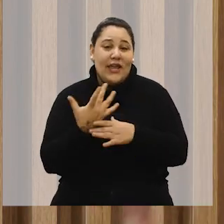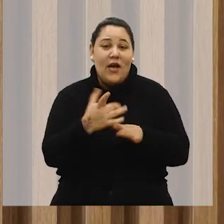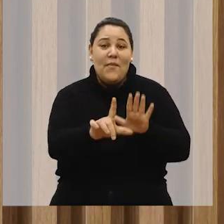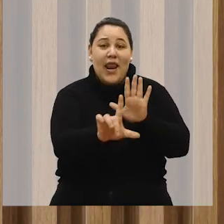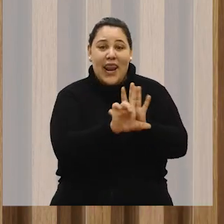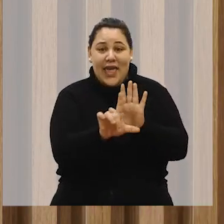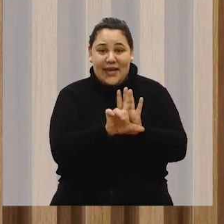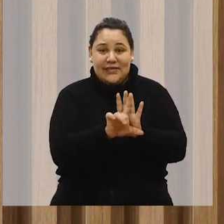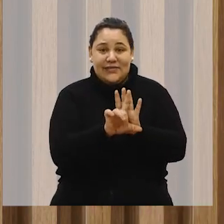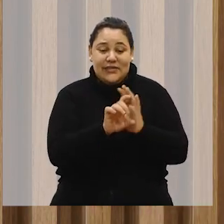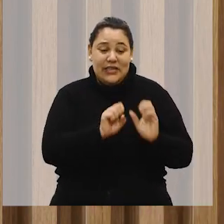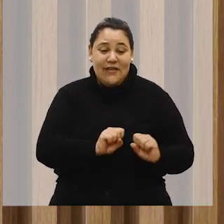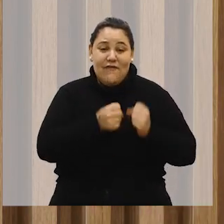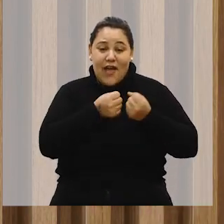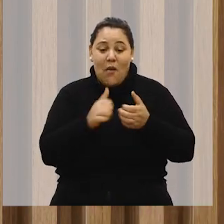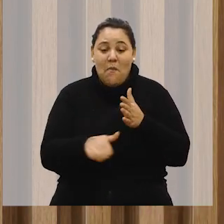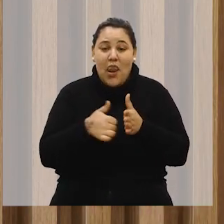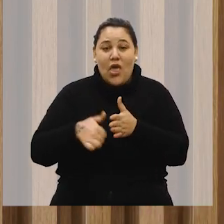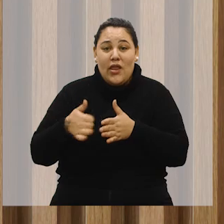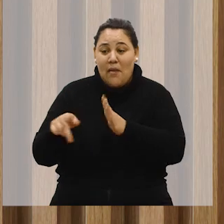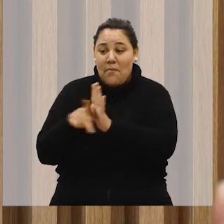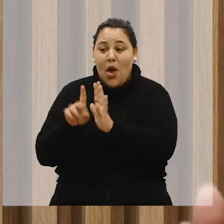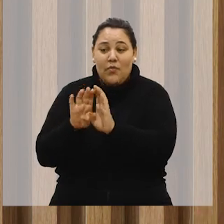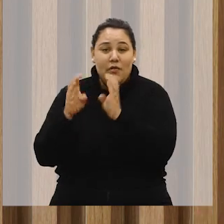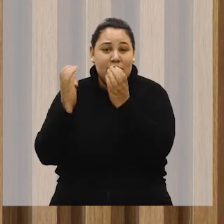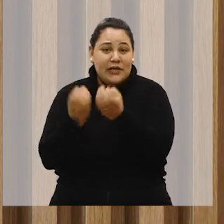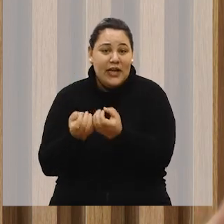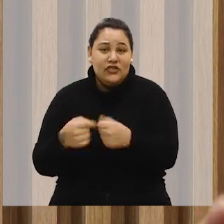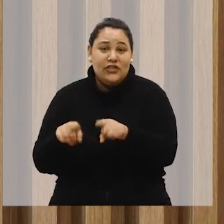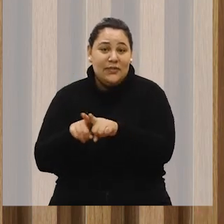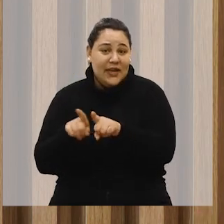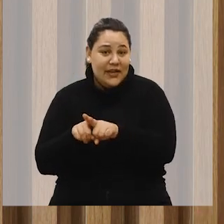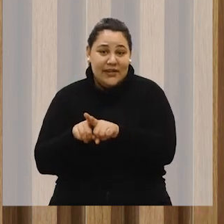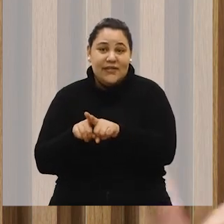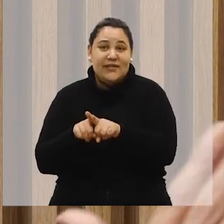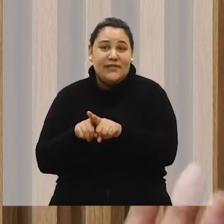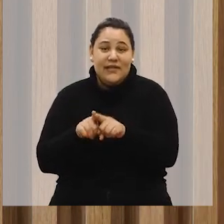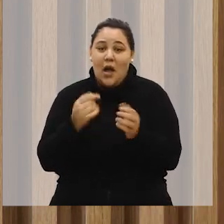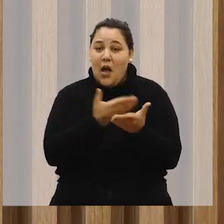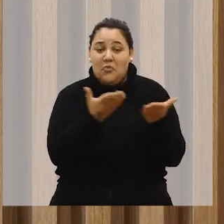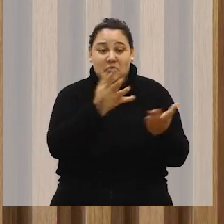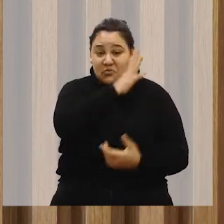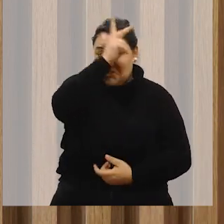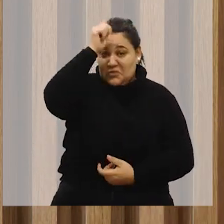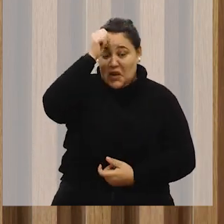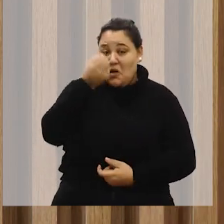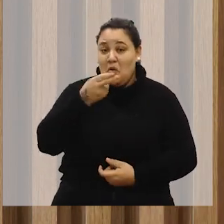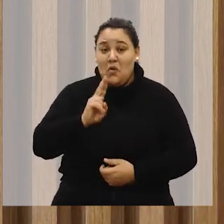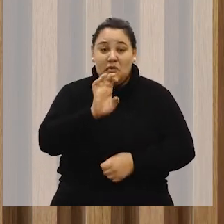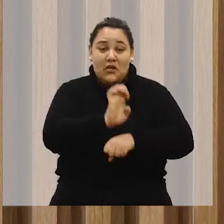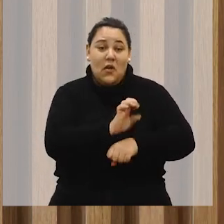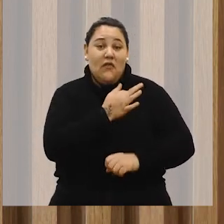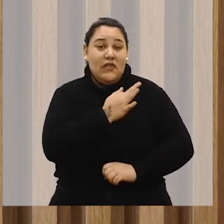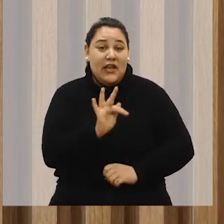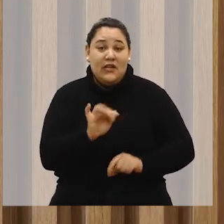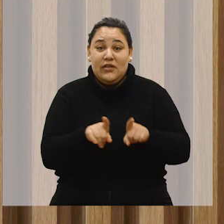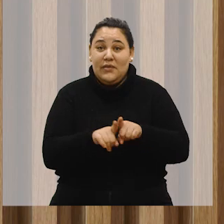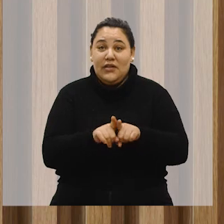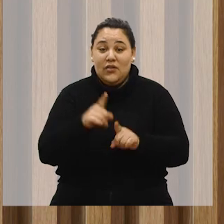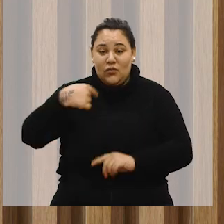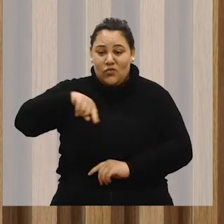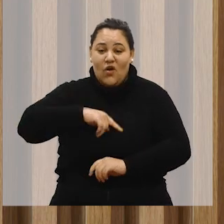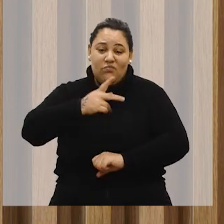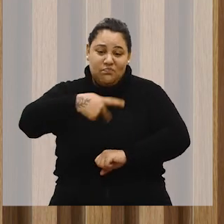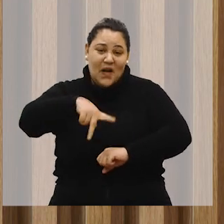que se defende melhorias para uma comunidade, seja ela em âmbito municipal, estadual ou federal, nosso país vai ser